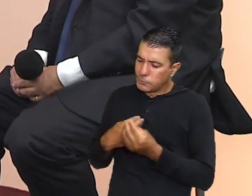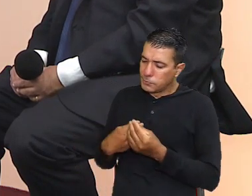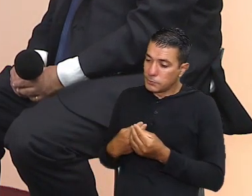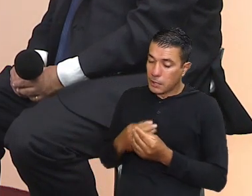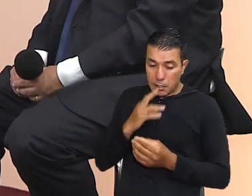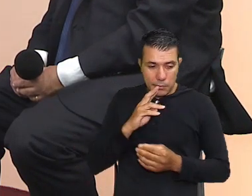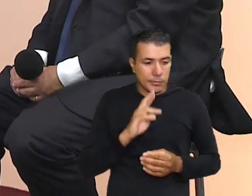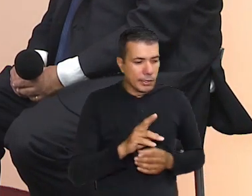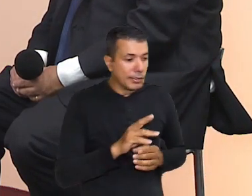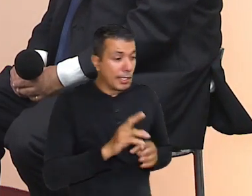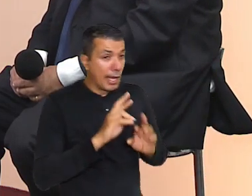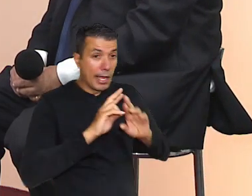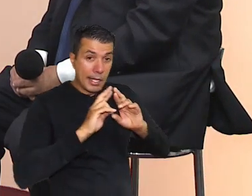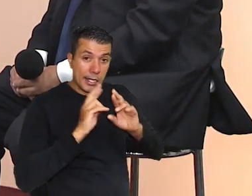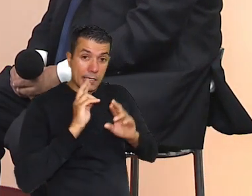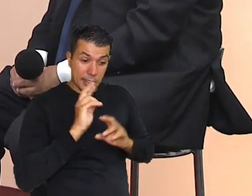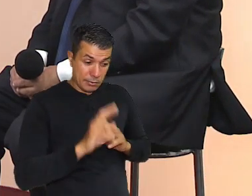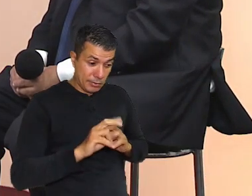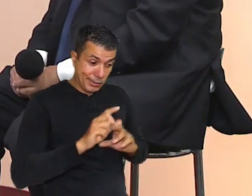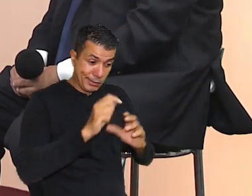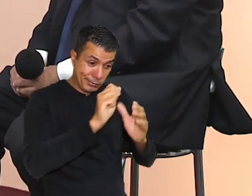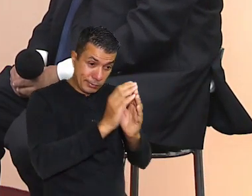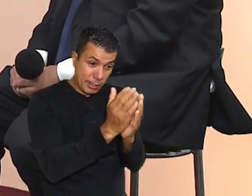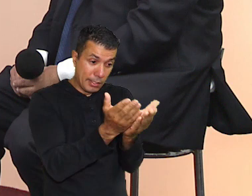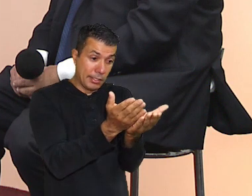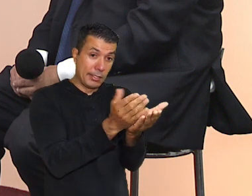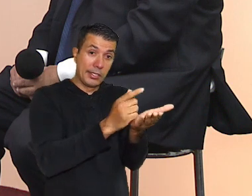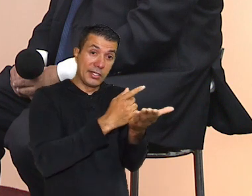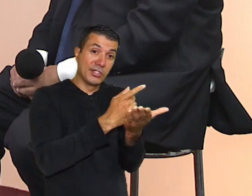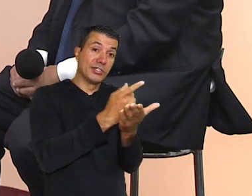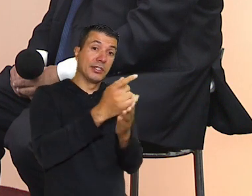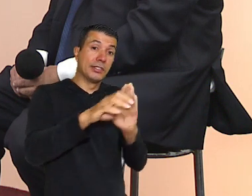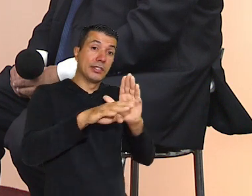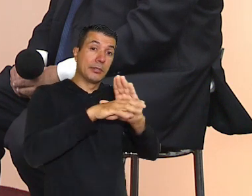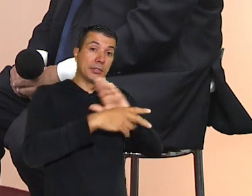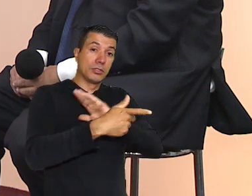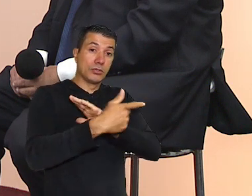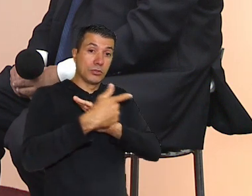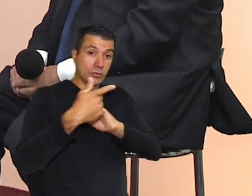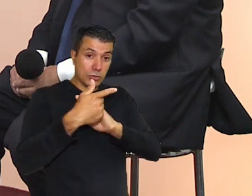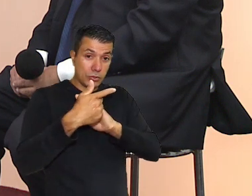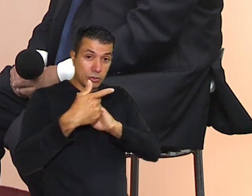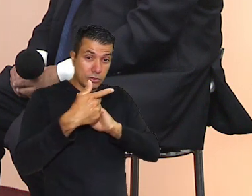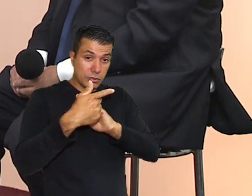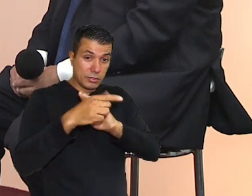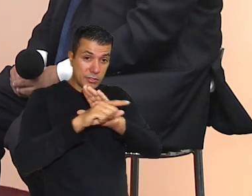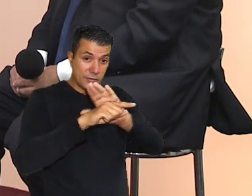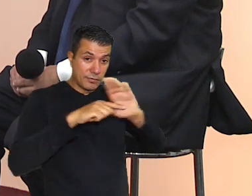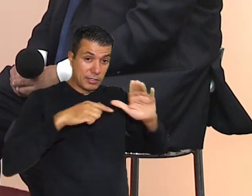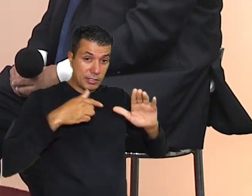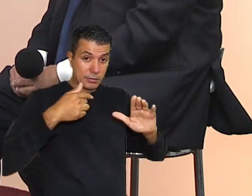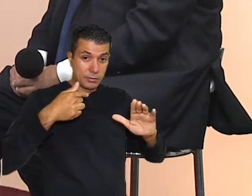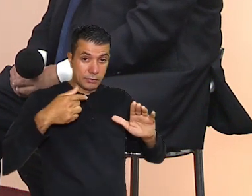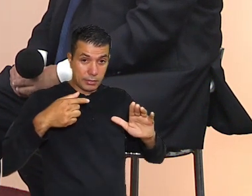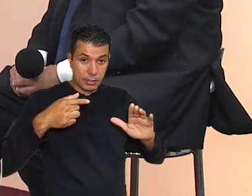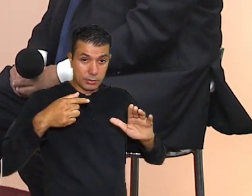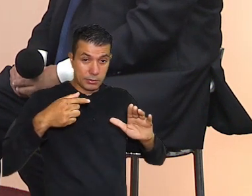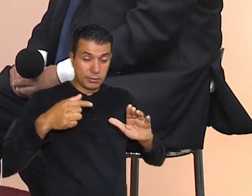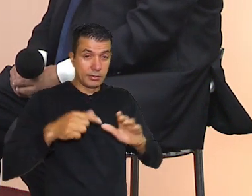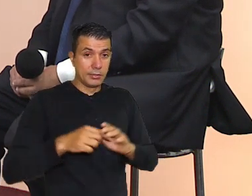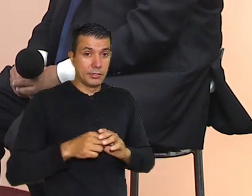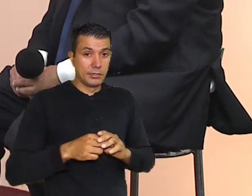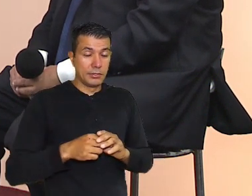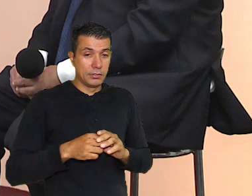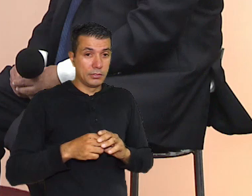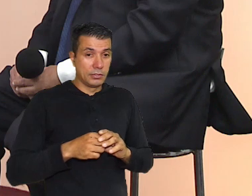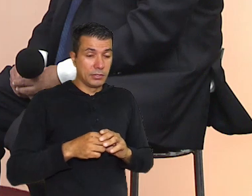essa questão, nós precisamos abrir a Bíblia em Gênesis, capítulo 2, o verso 7, que diz o seguinte.